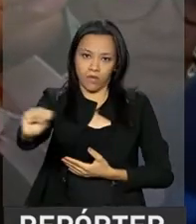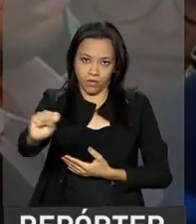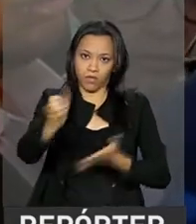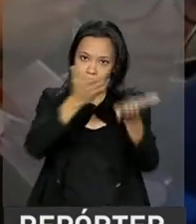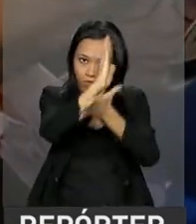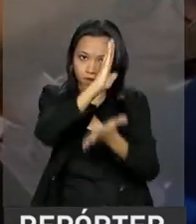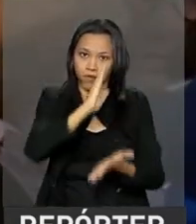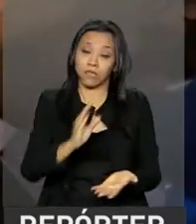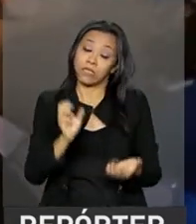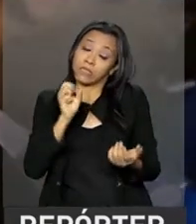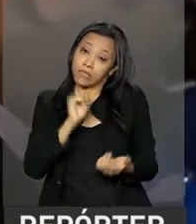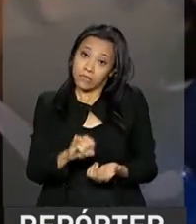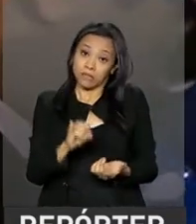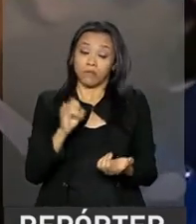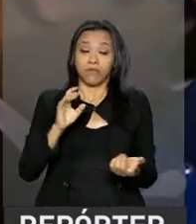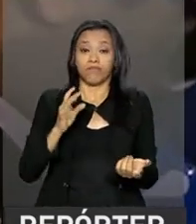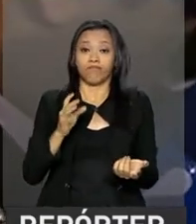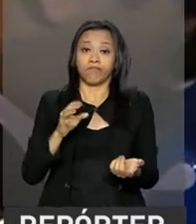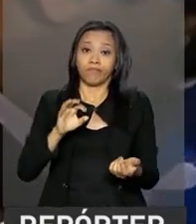porventura